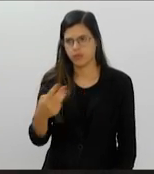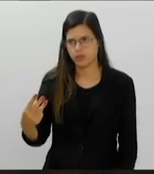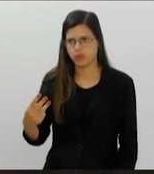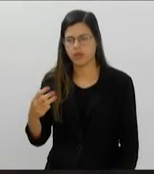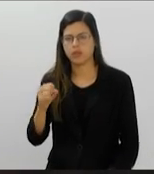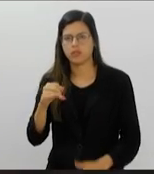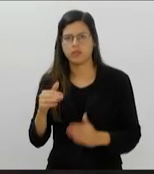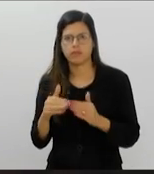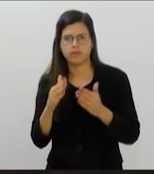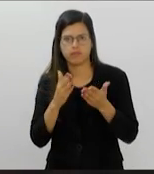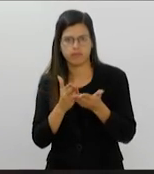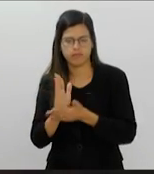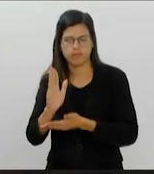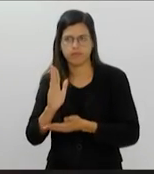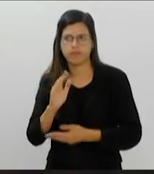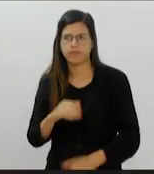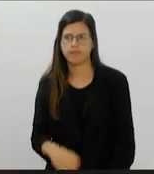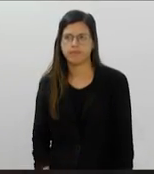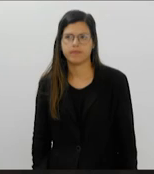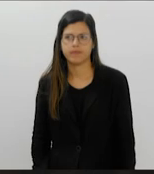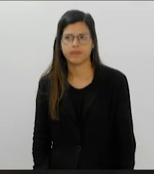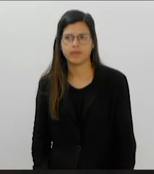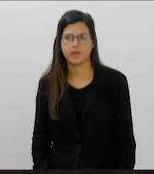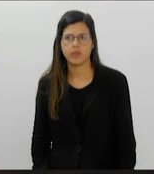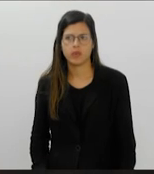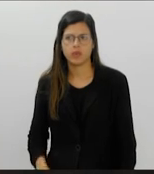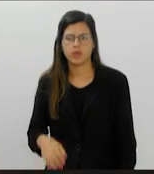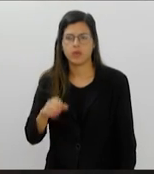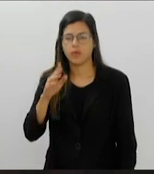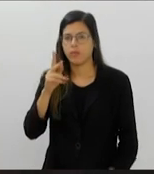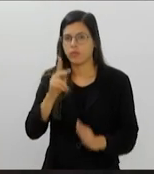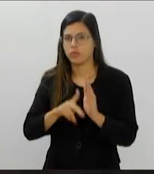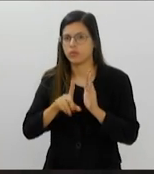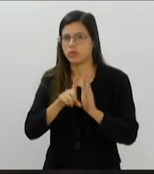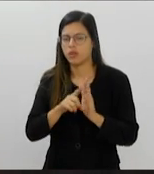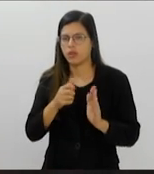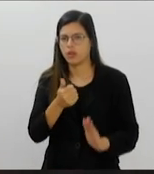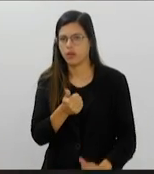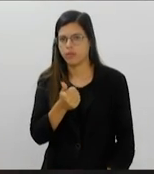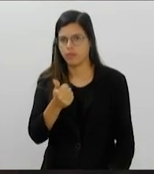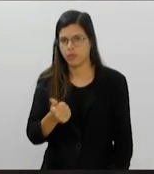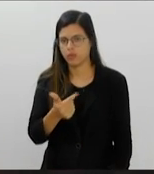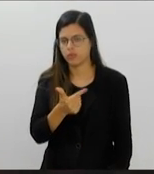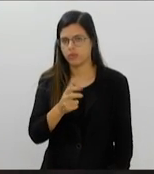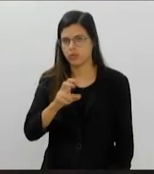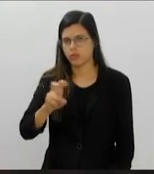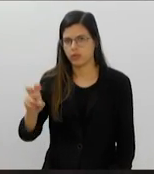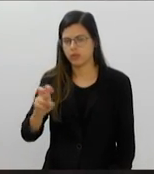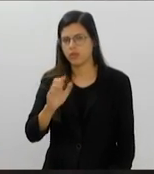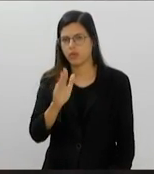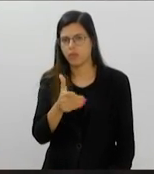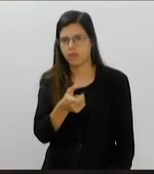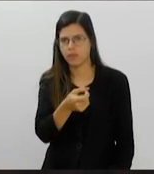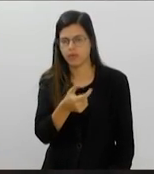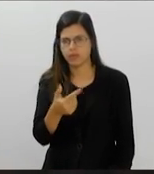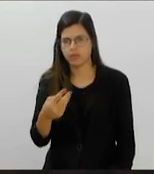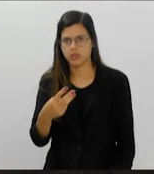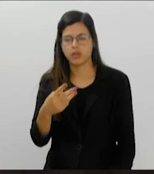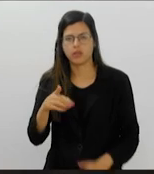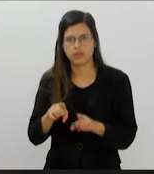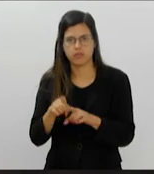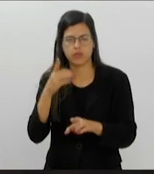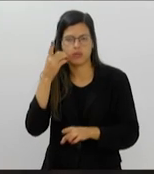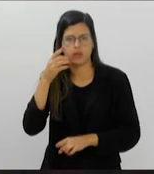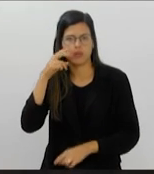aprovam, aprovado. Projeto de lei 1255 de 23, também Tia Ju, senhores que